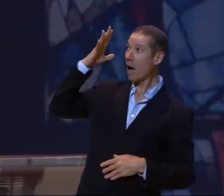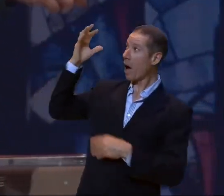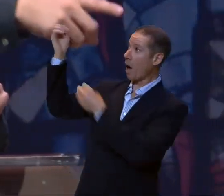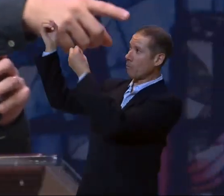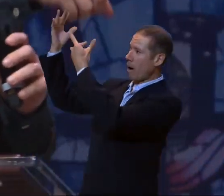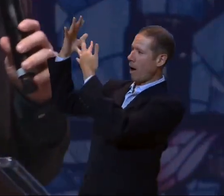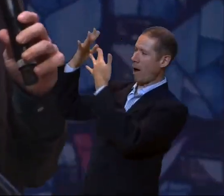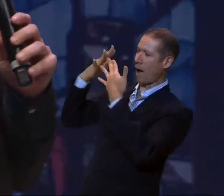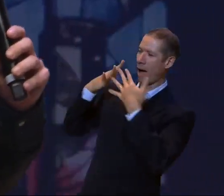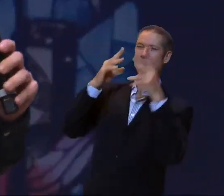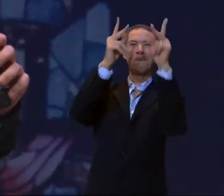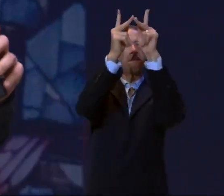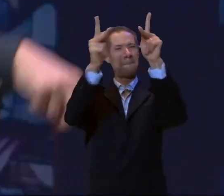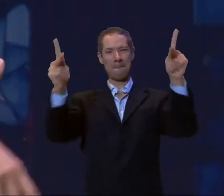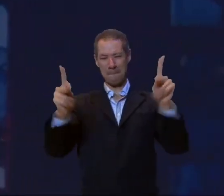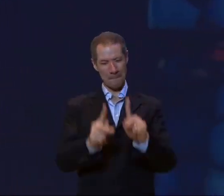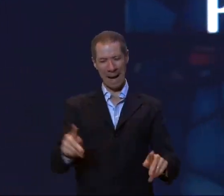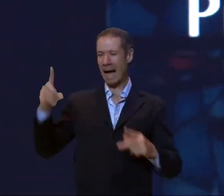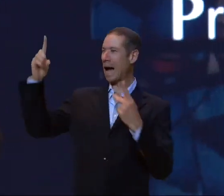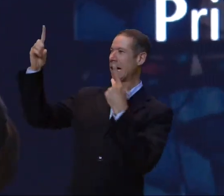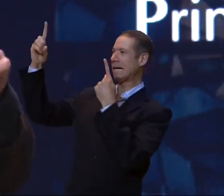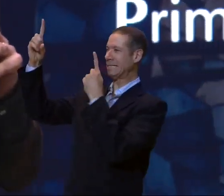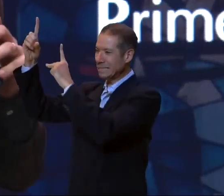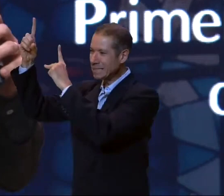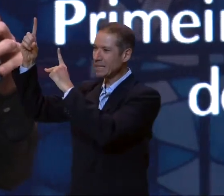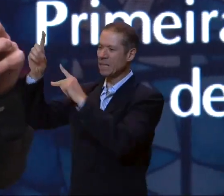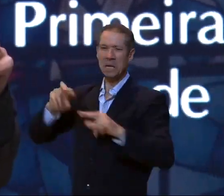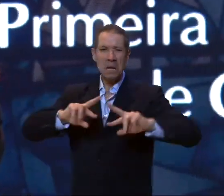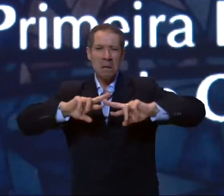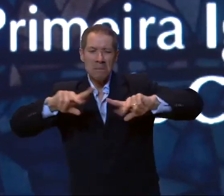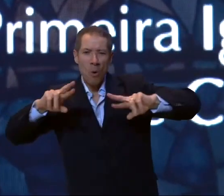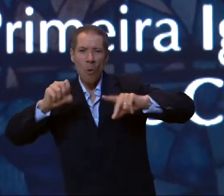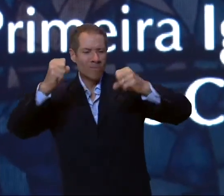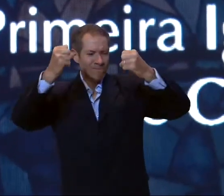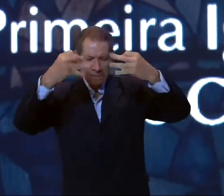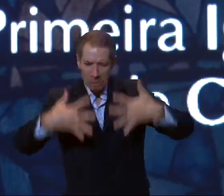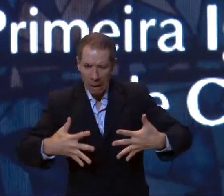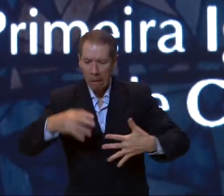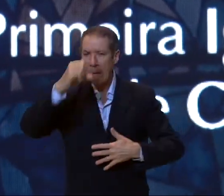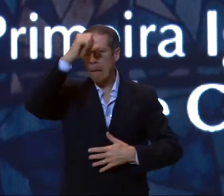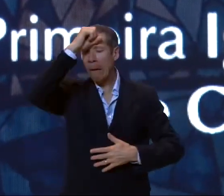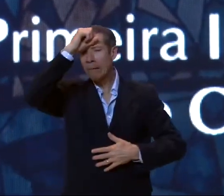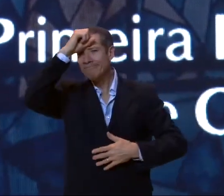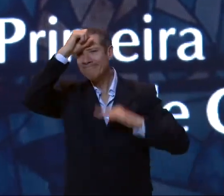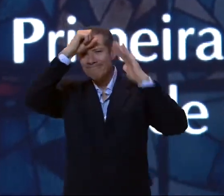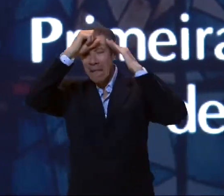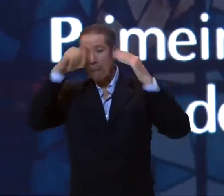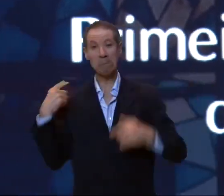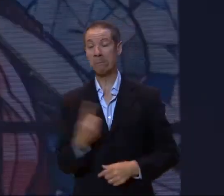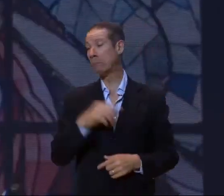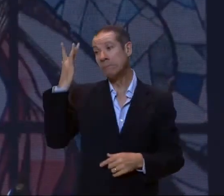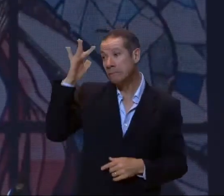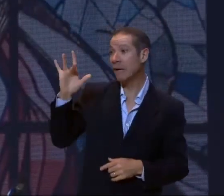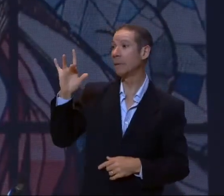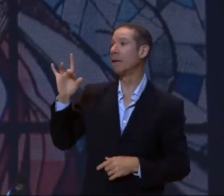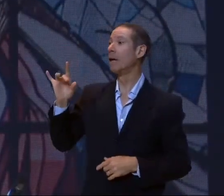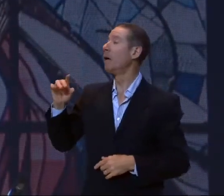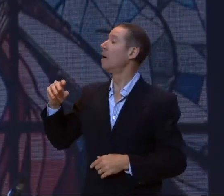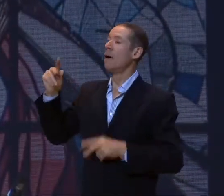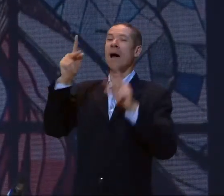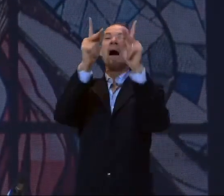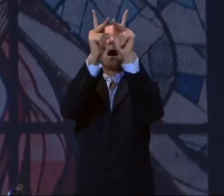A paz de Deus, que não é explicável, excede o entendimento, ela